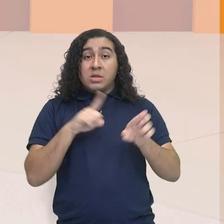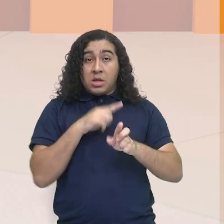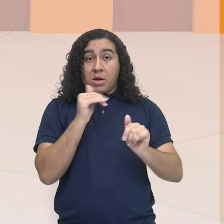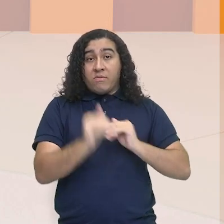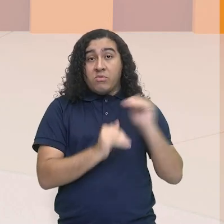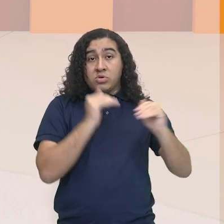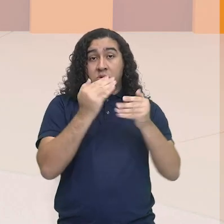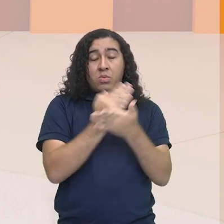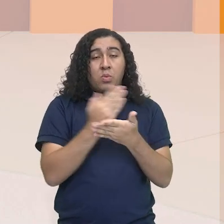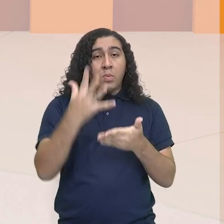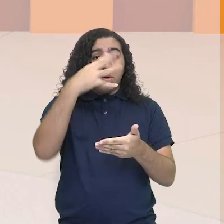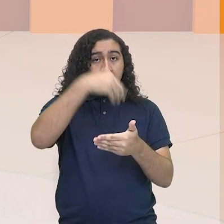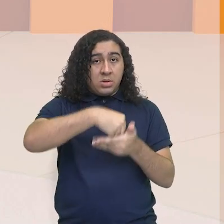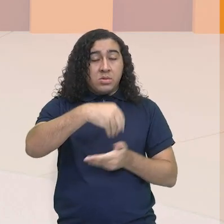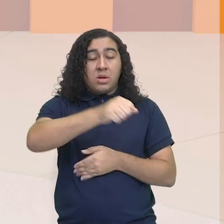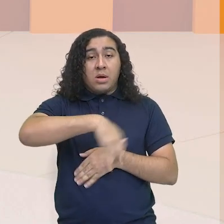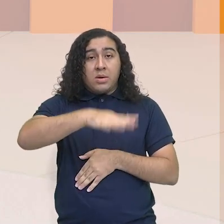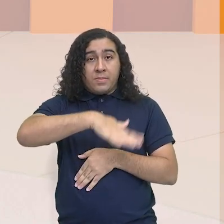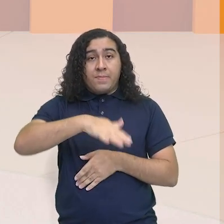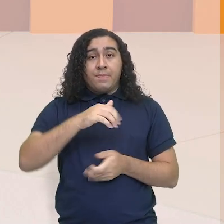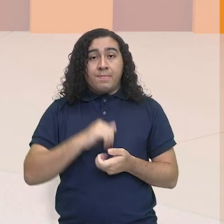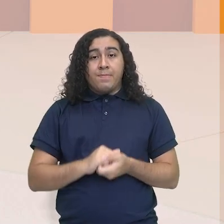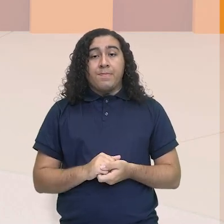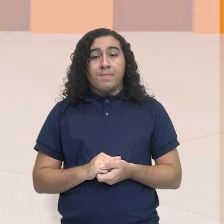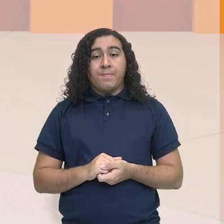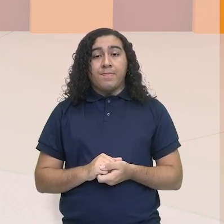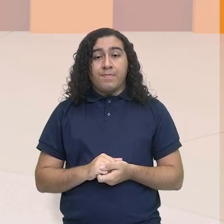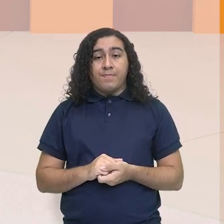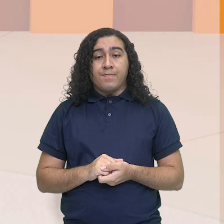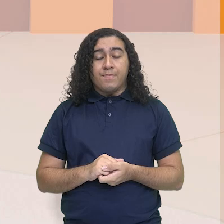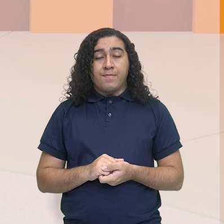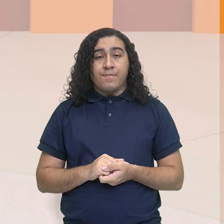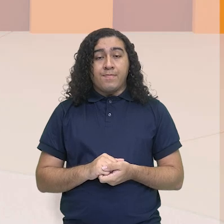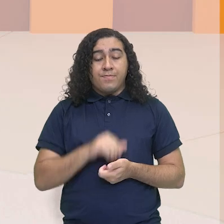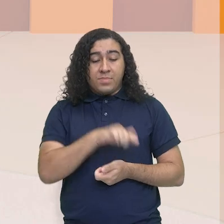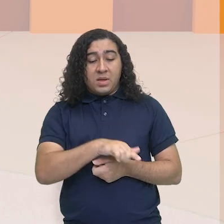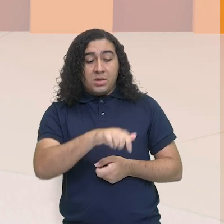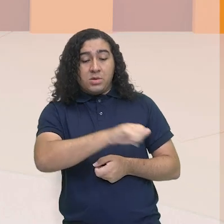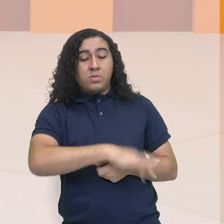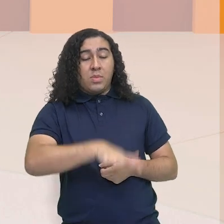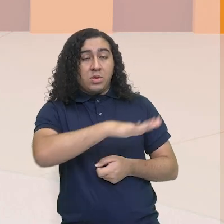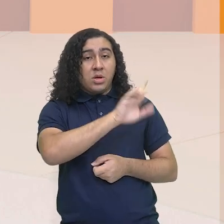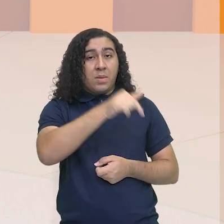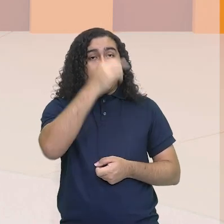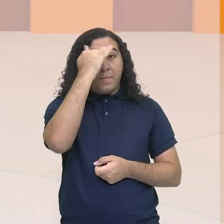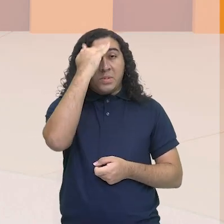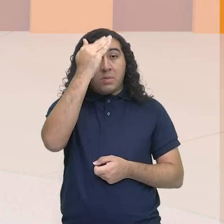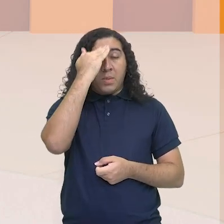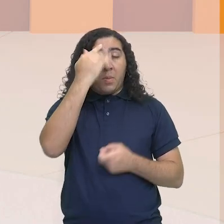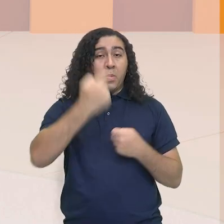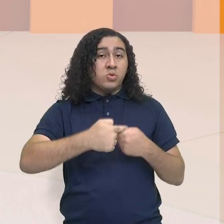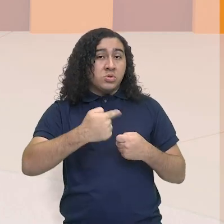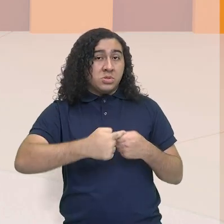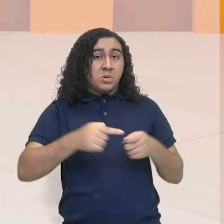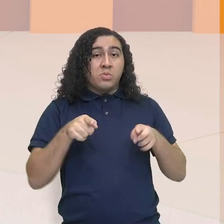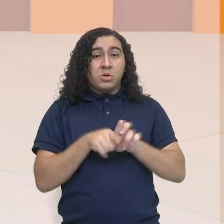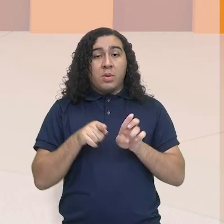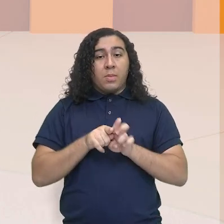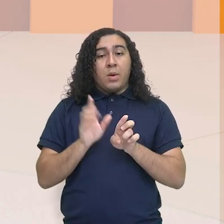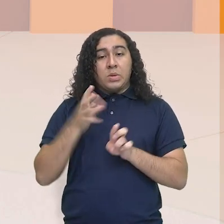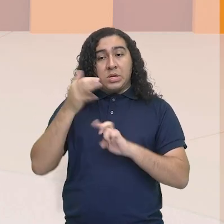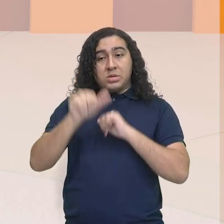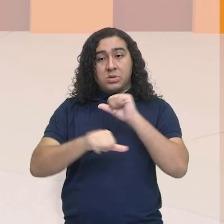evolução, também sofrem alguma urbanização nas suas áreas, né? Nas áreas de sede de município, né? Em algumas áreas ocorrem